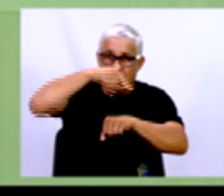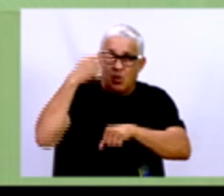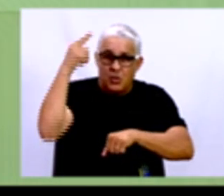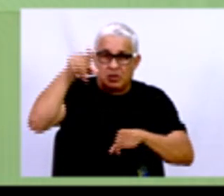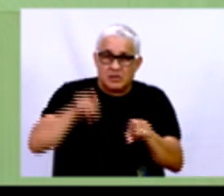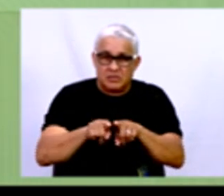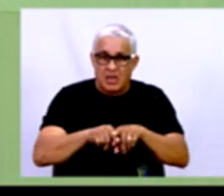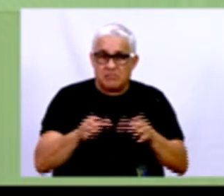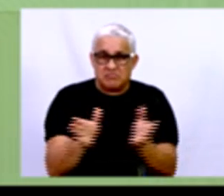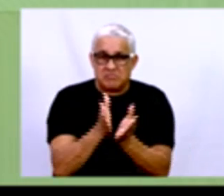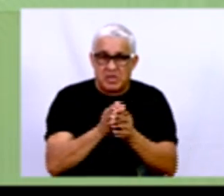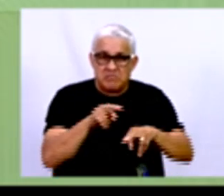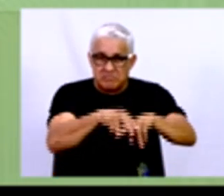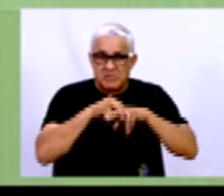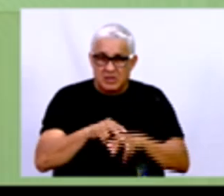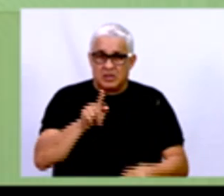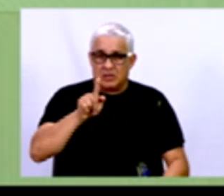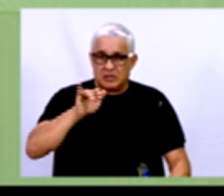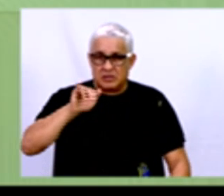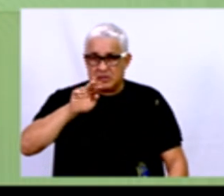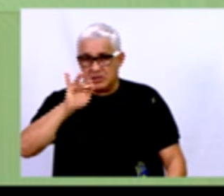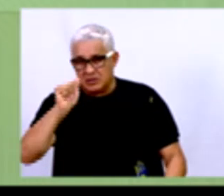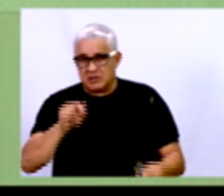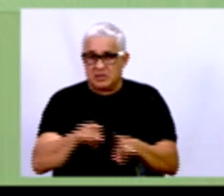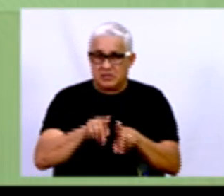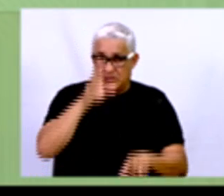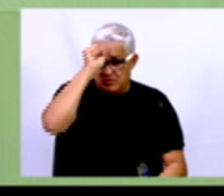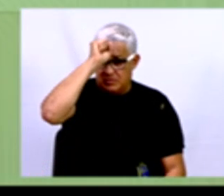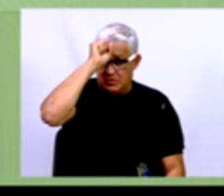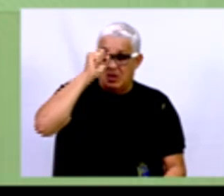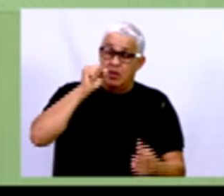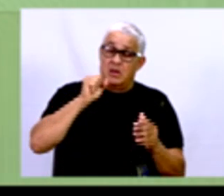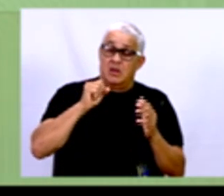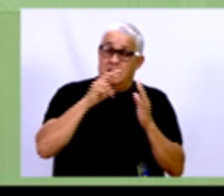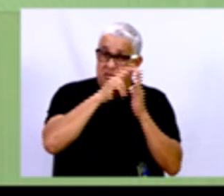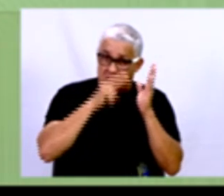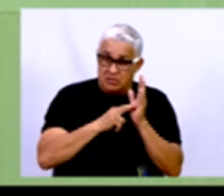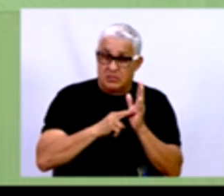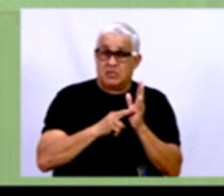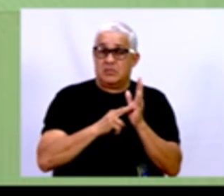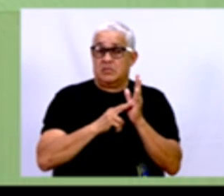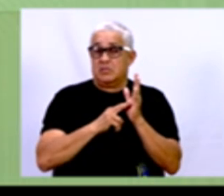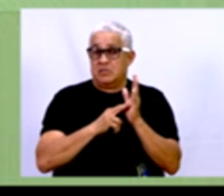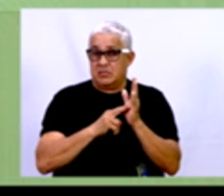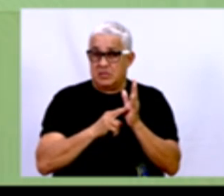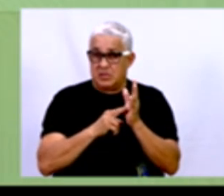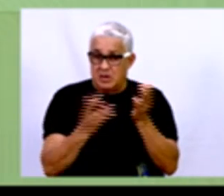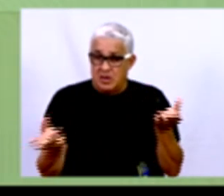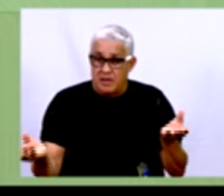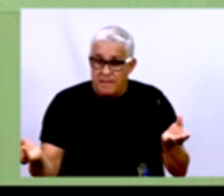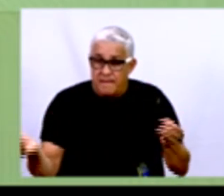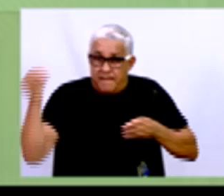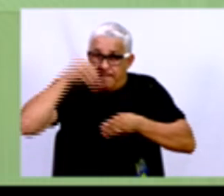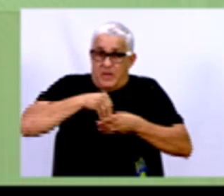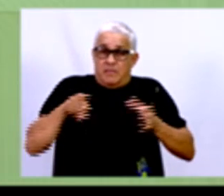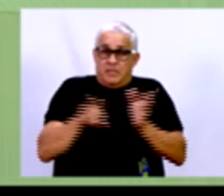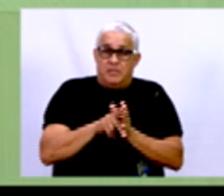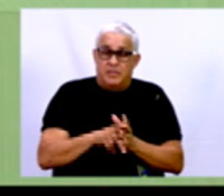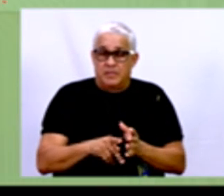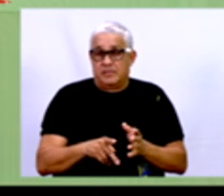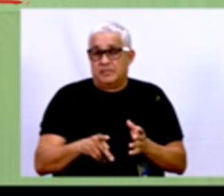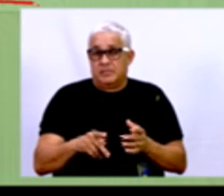com as gírias. O quinto, aprender a norma culta significa um acréscimo em nossa bagagem linguística e